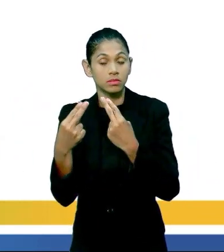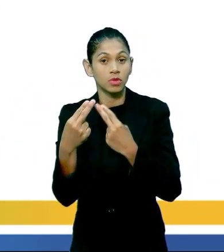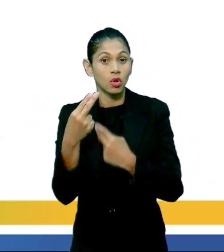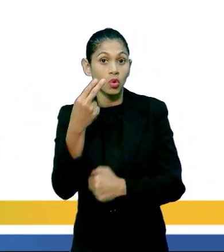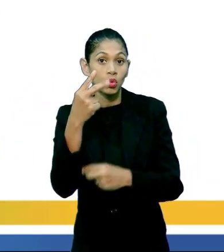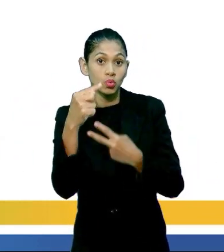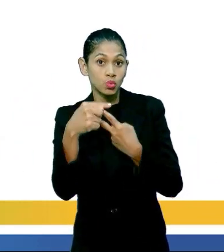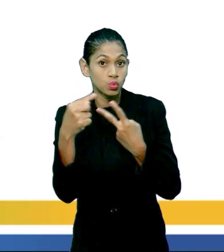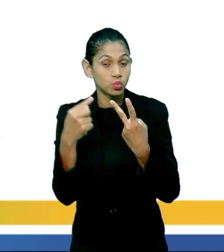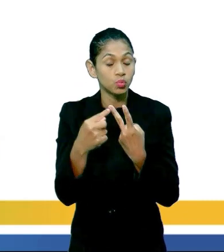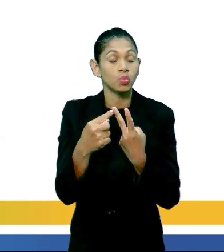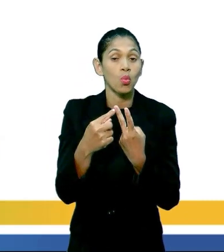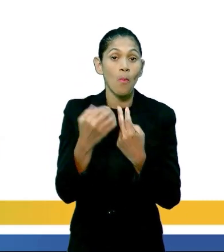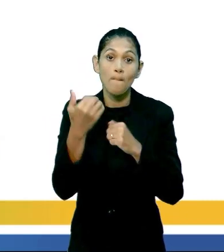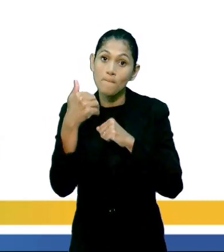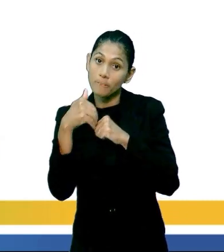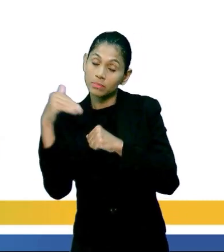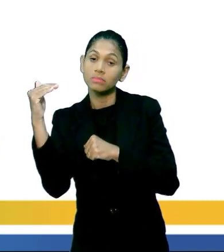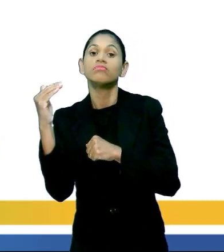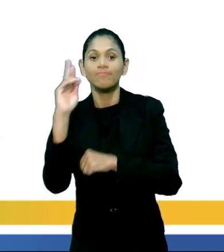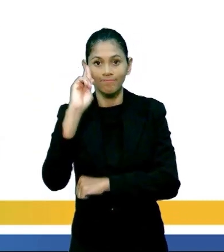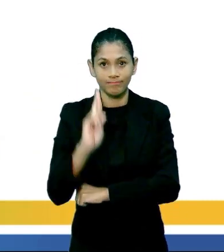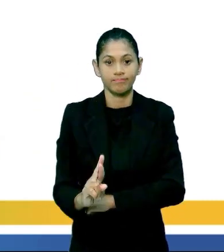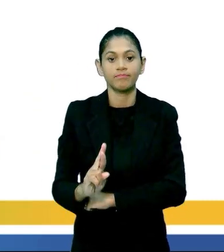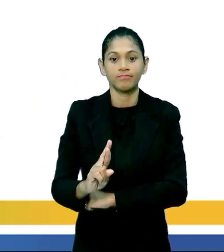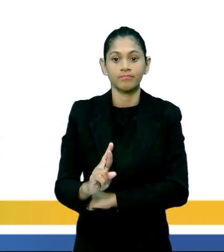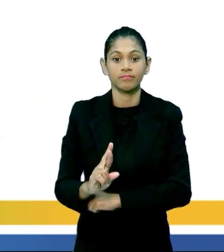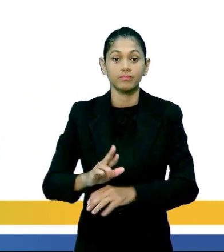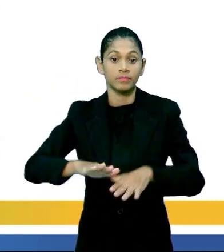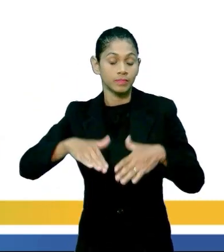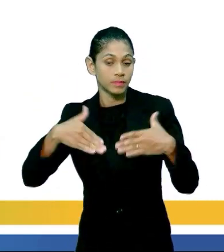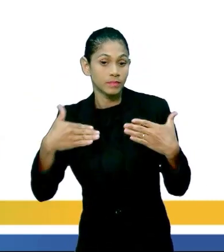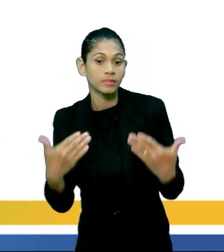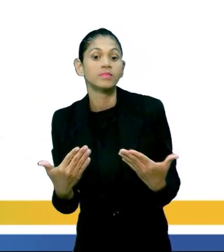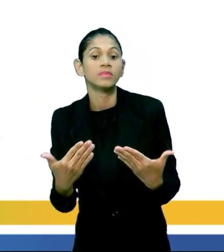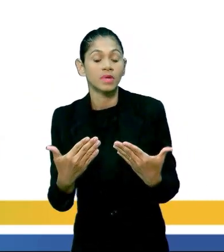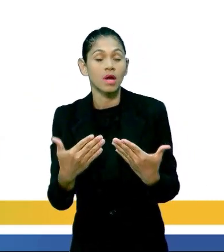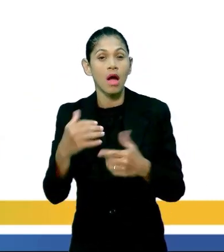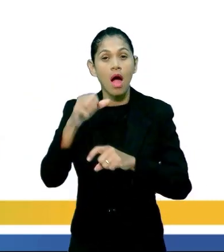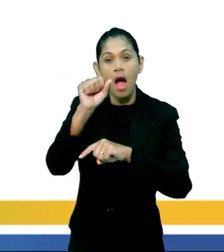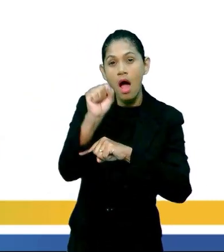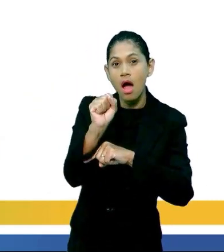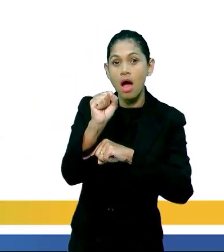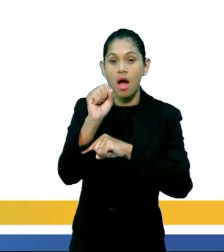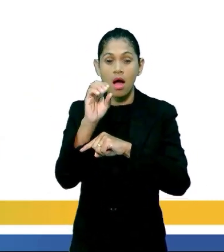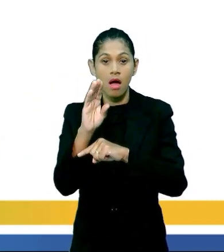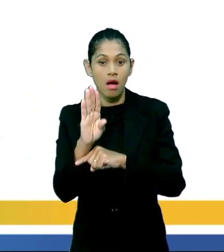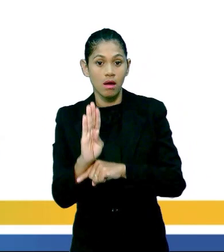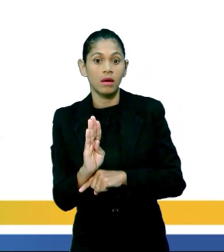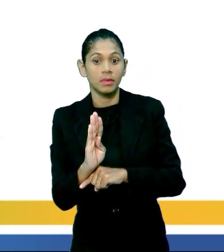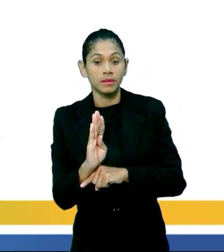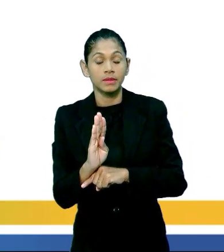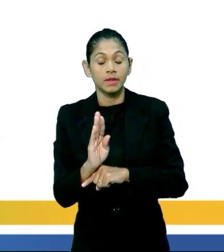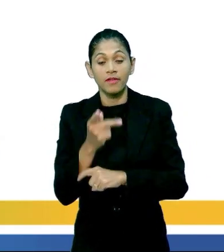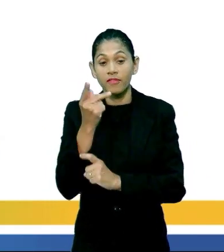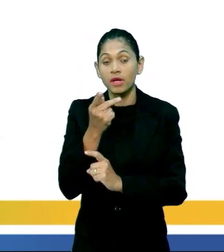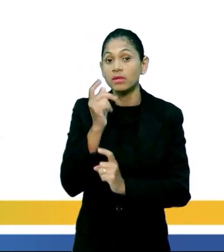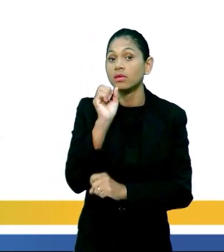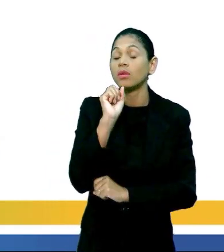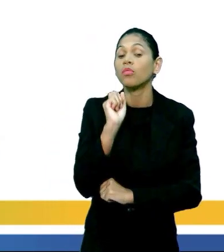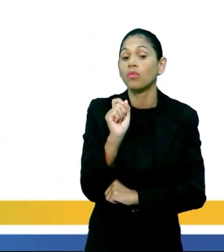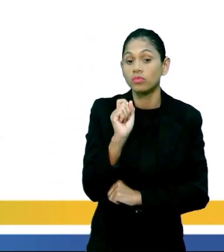razões. Assim, se a razão entre A e B é igual à razão entre os números C e D, dizemos que a